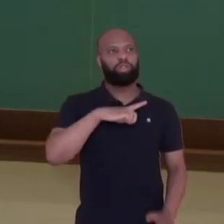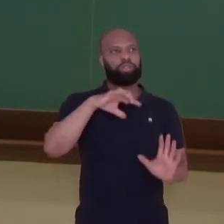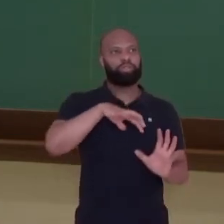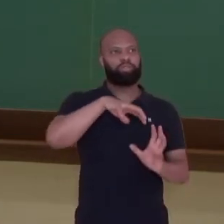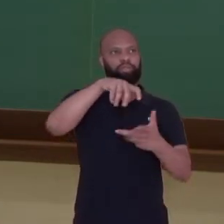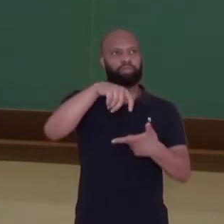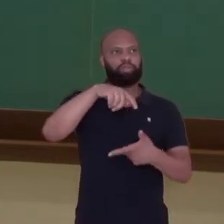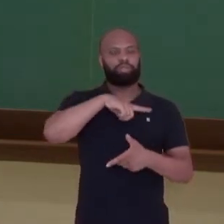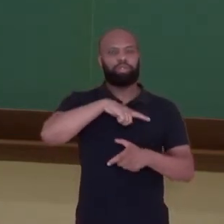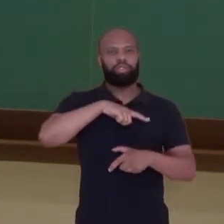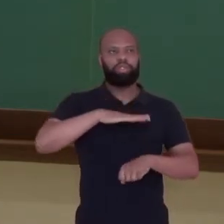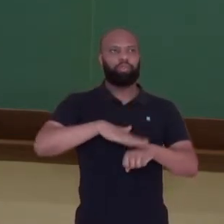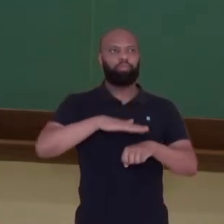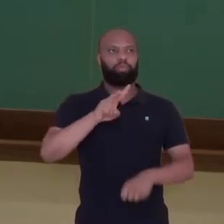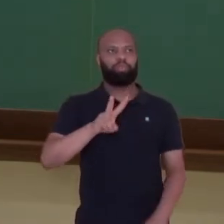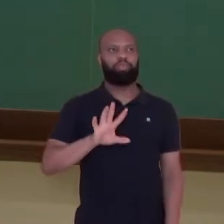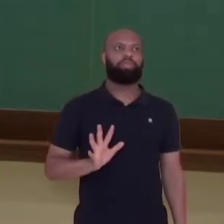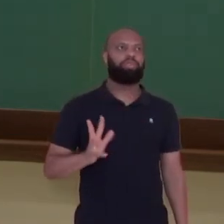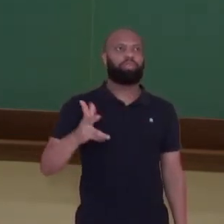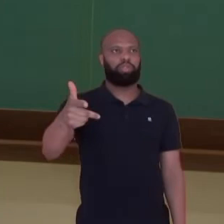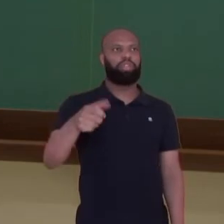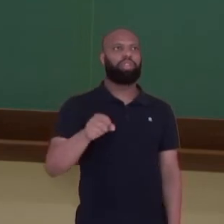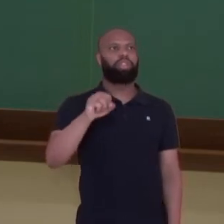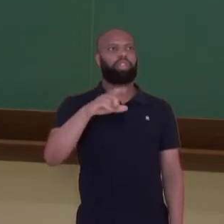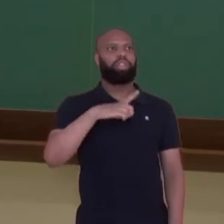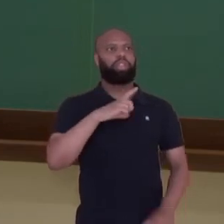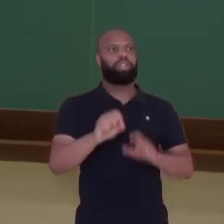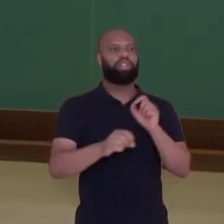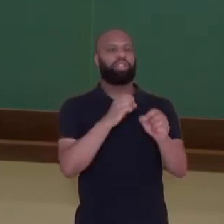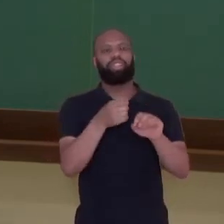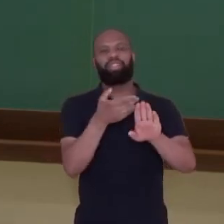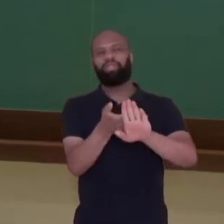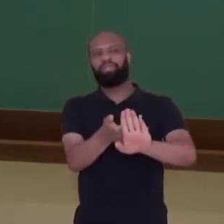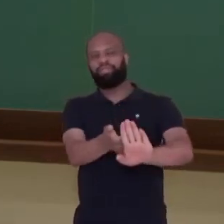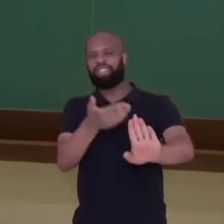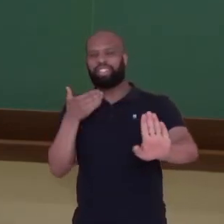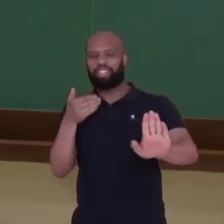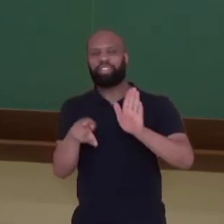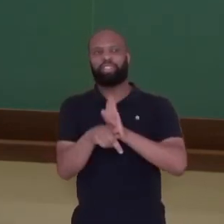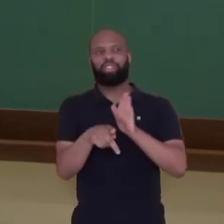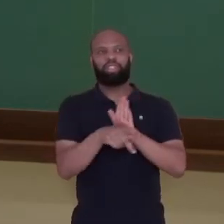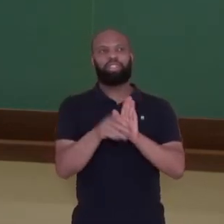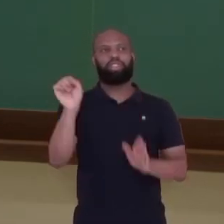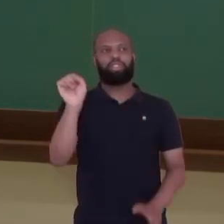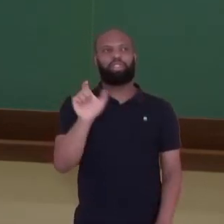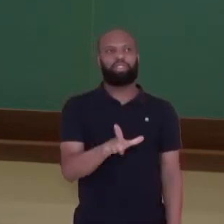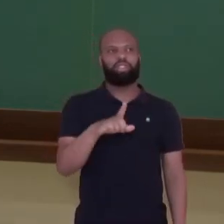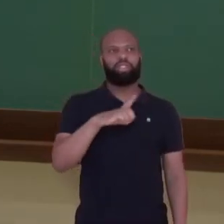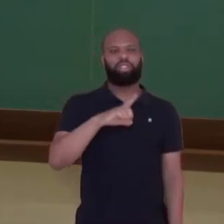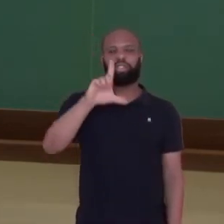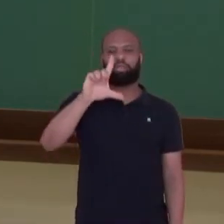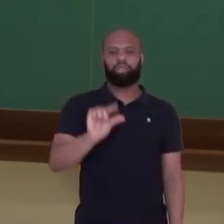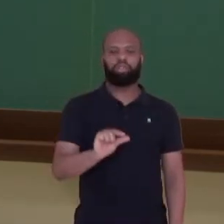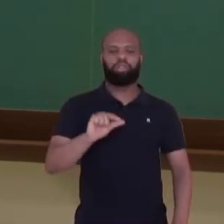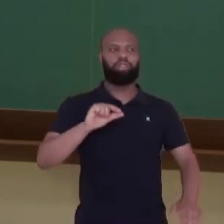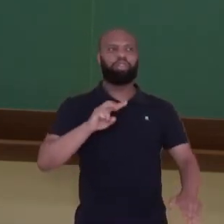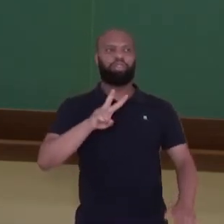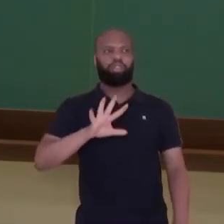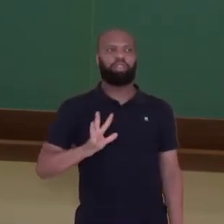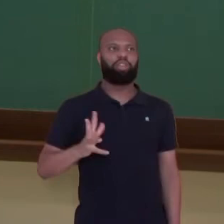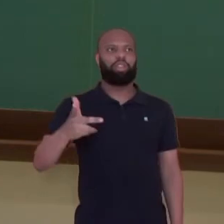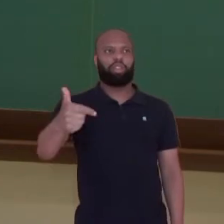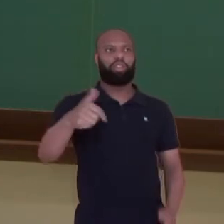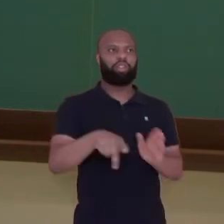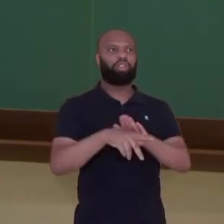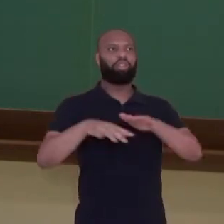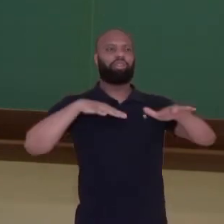Terra, maior a velocidade. E quanto mais afastada do Sol, menor é a velocidade do